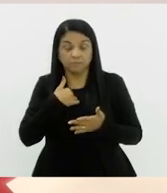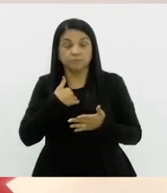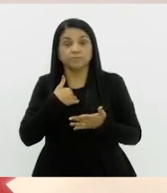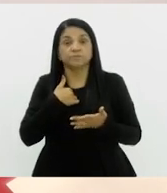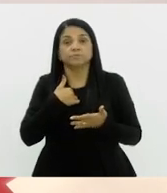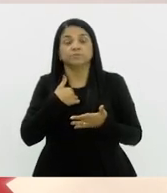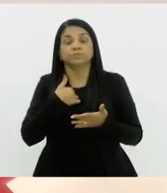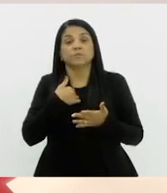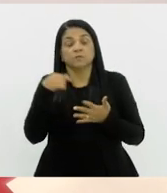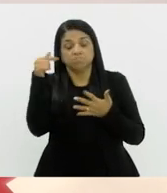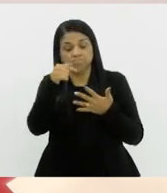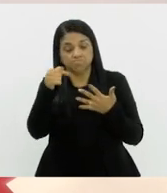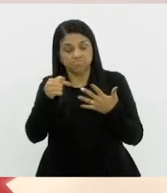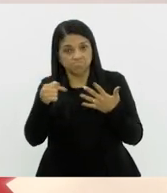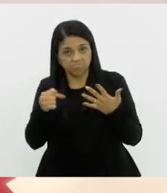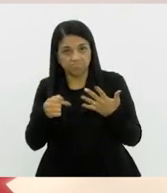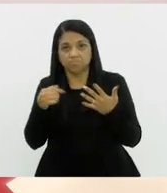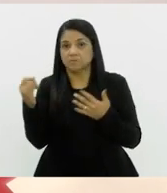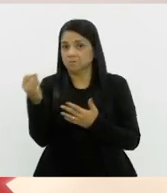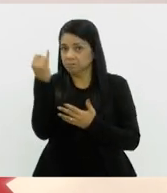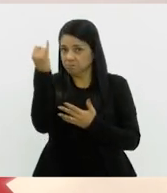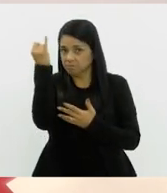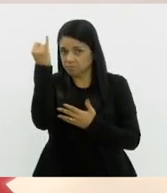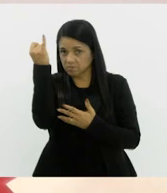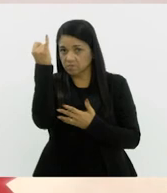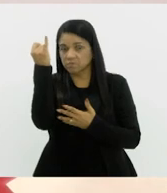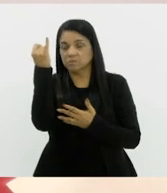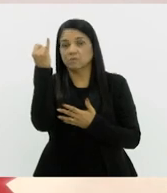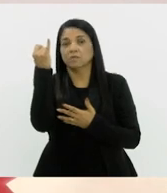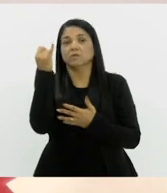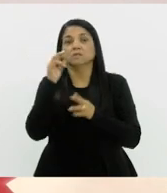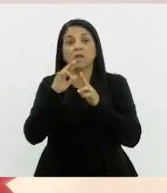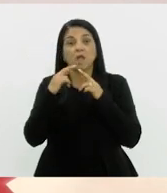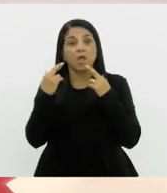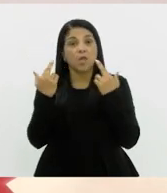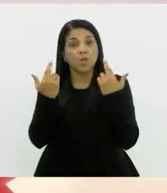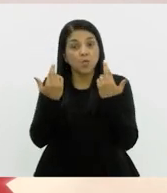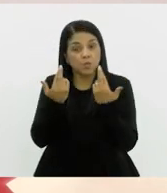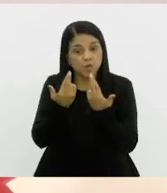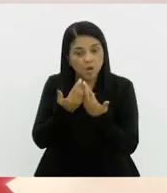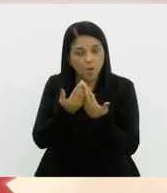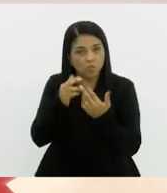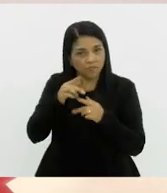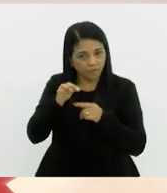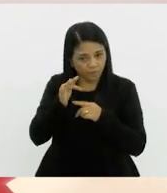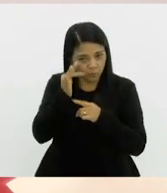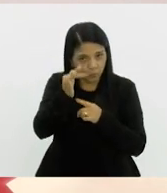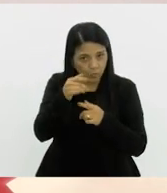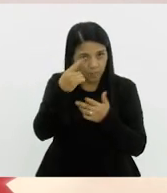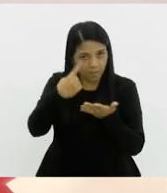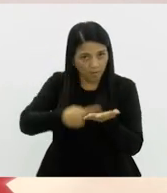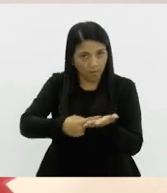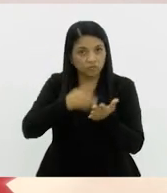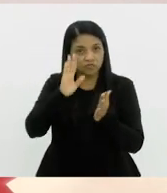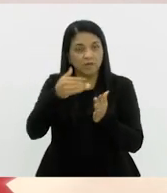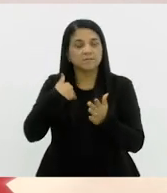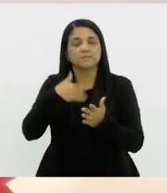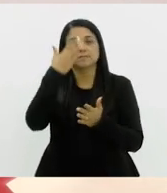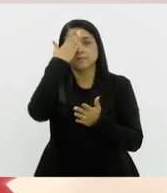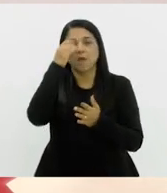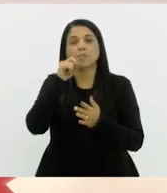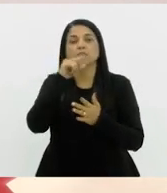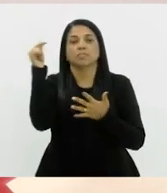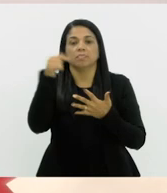acho que são pontos importantes, né, para que a gente possa chegar já na reunião com, sabendo do que a gente vai tratar. Então,